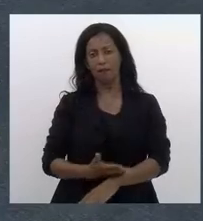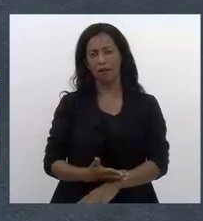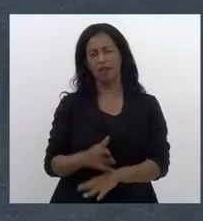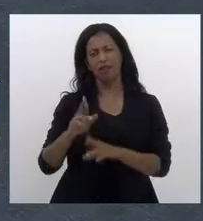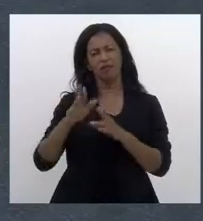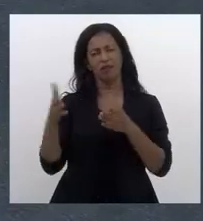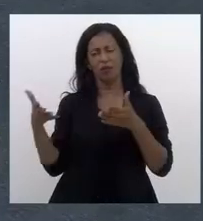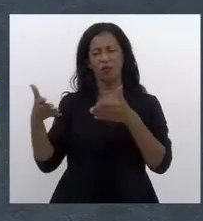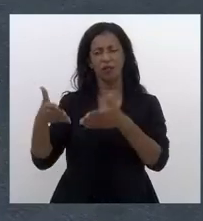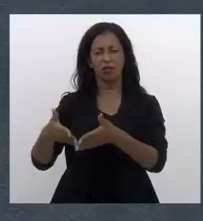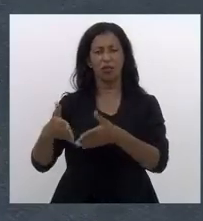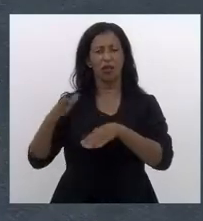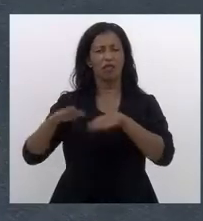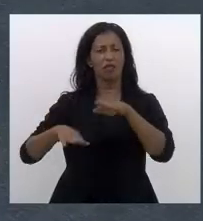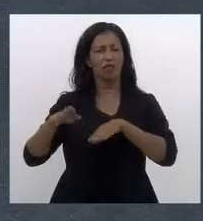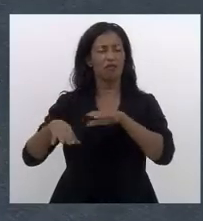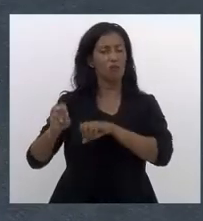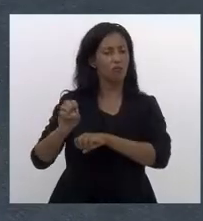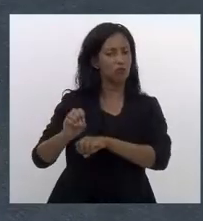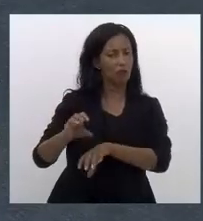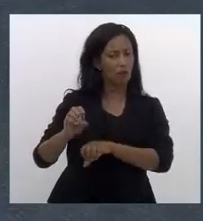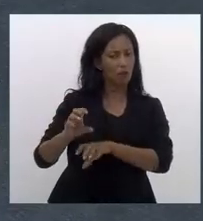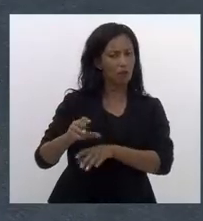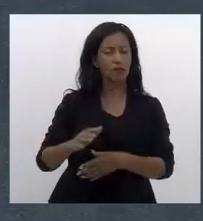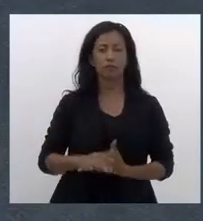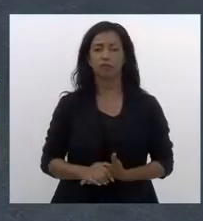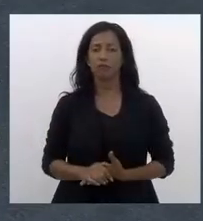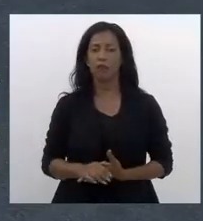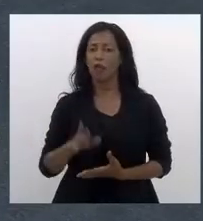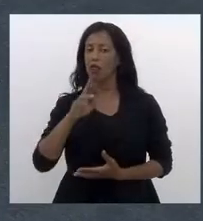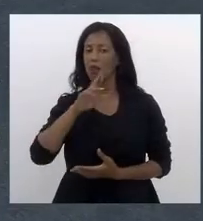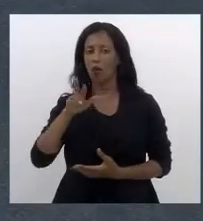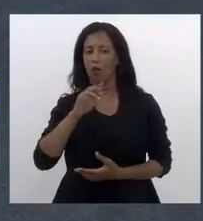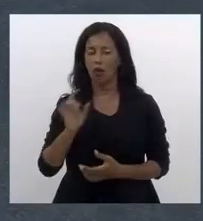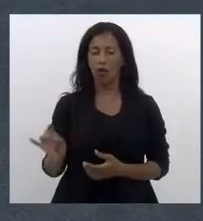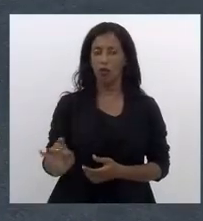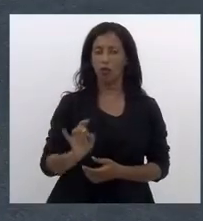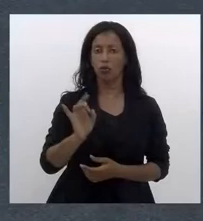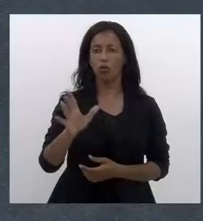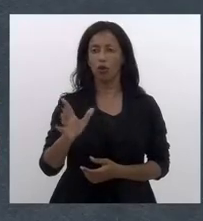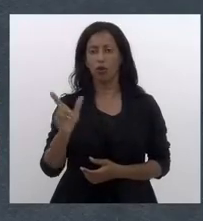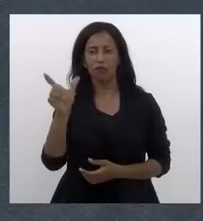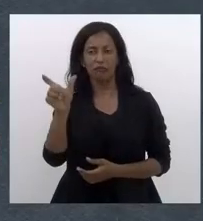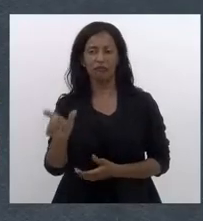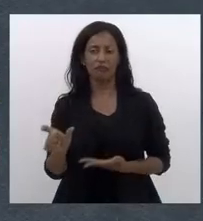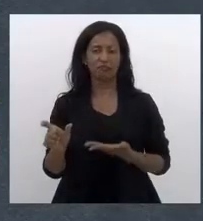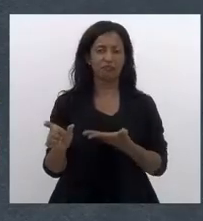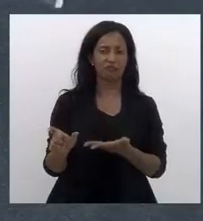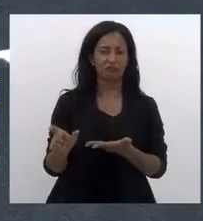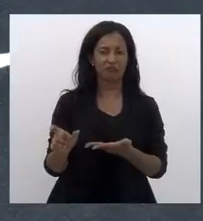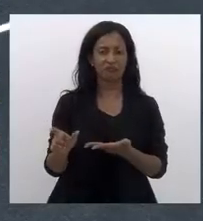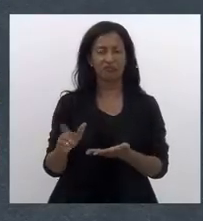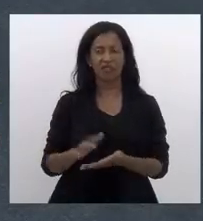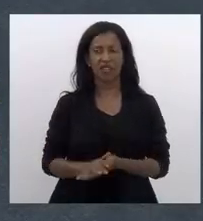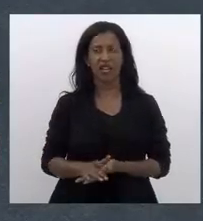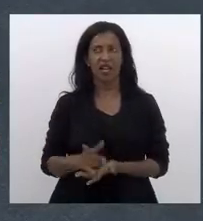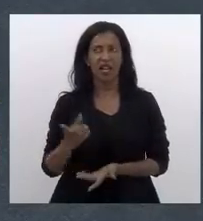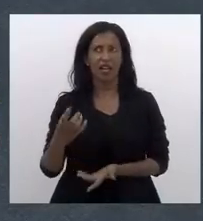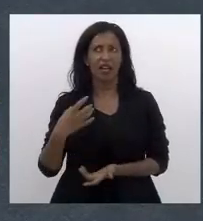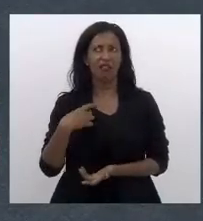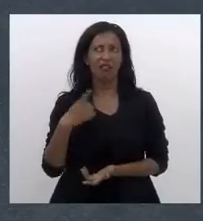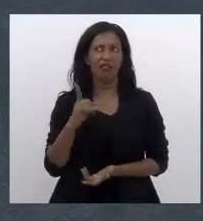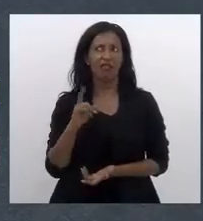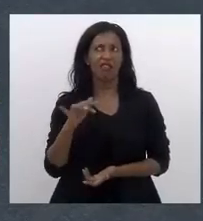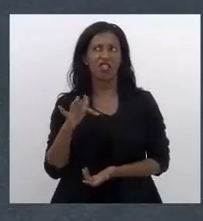só uma questão de nível educacional, não é uma questão de destino, não é